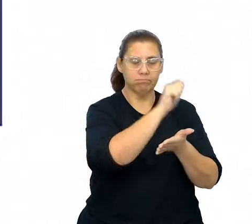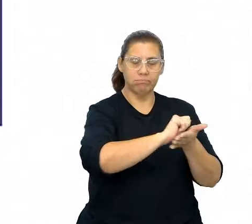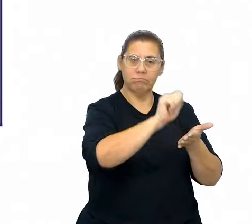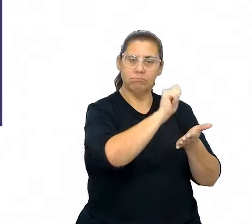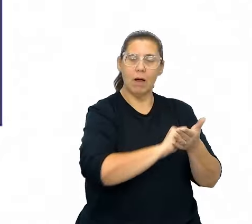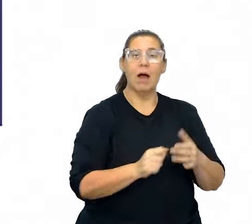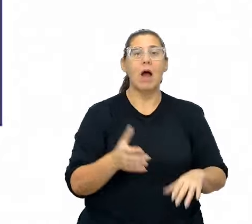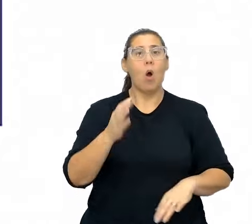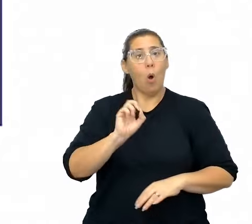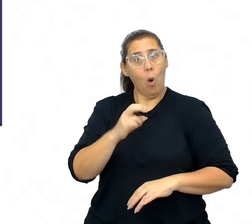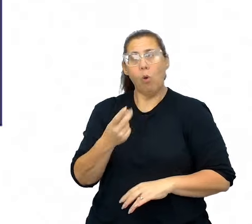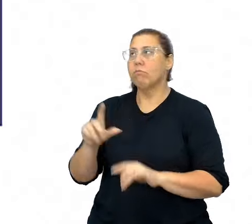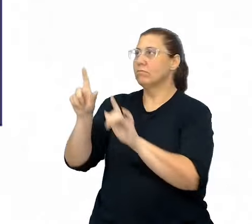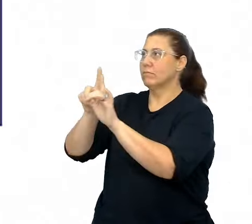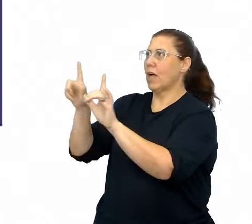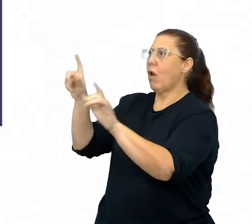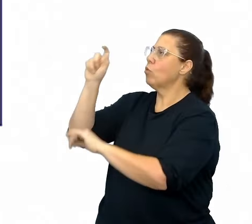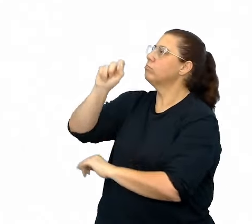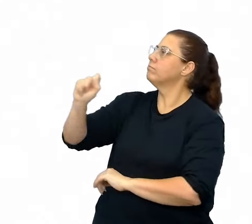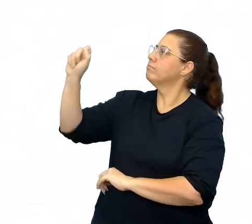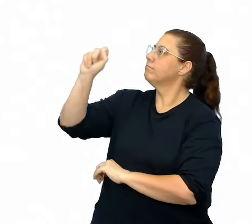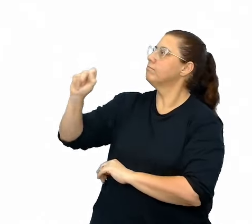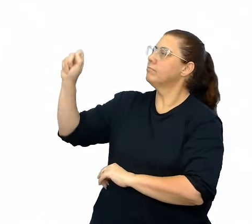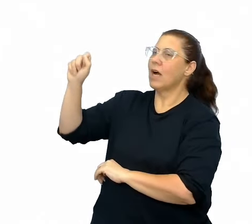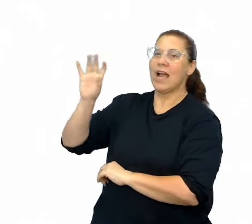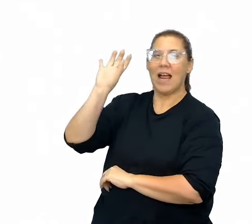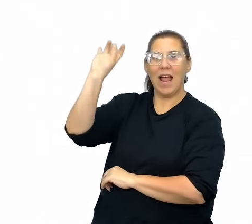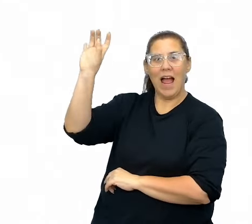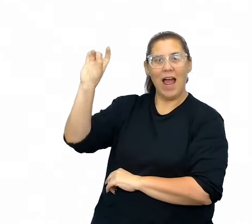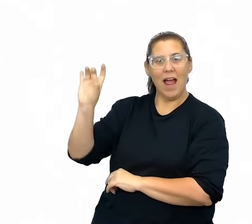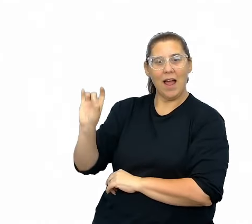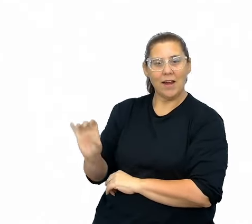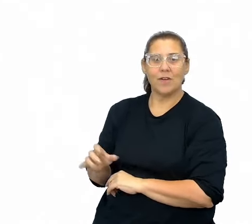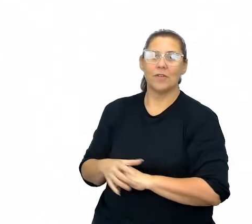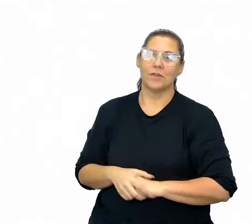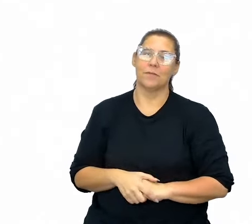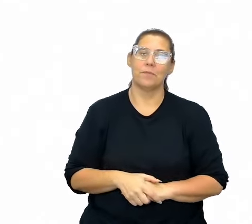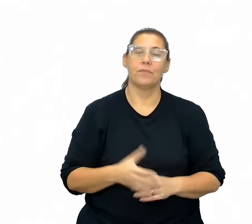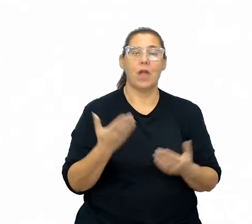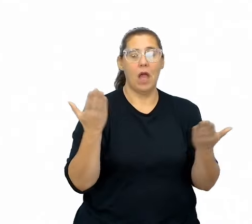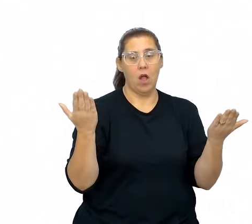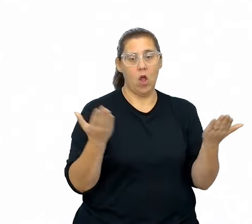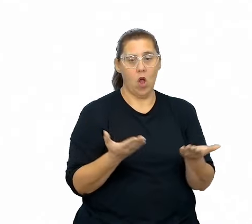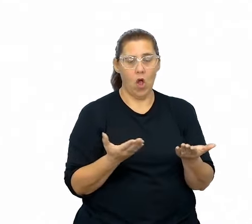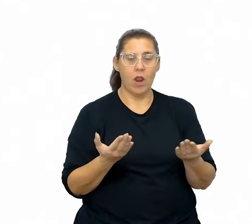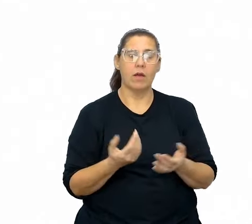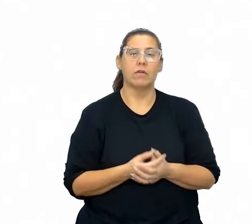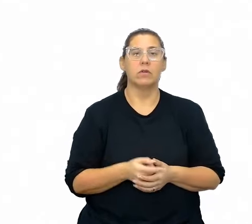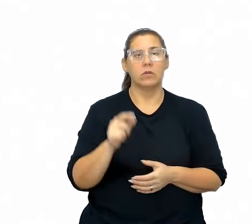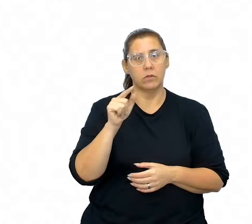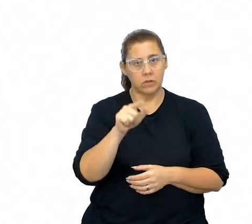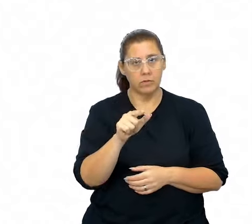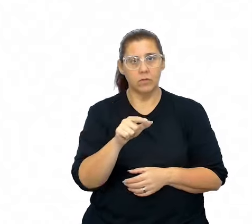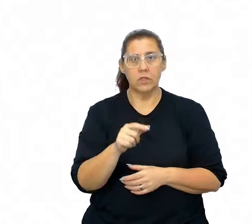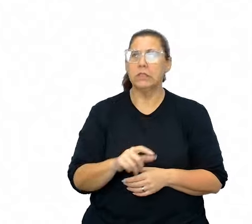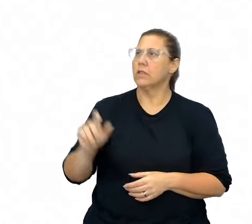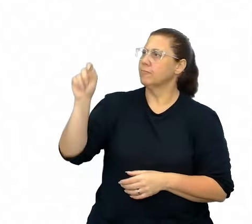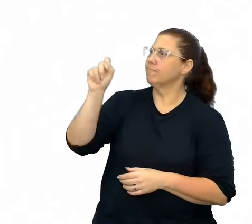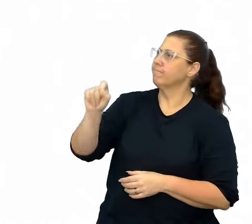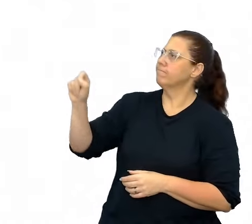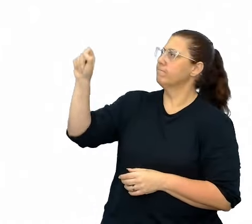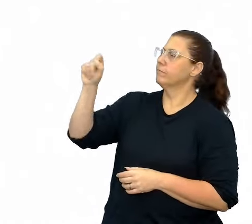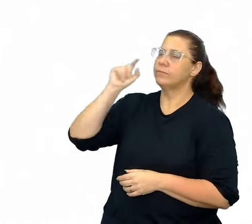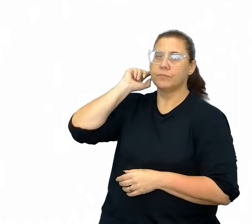na lousa cada um dos itens. Agora vocês serão os